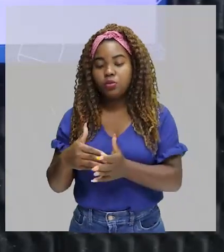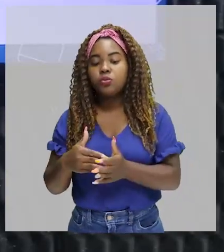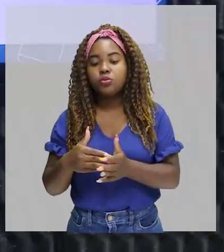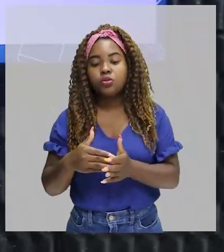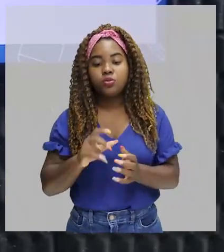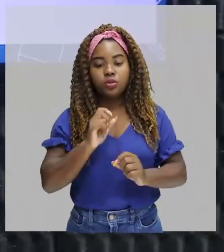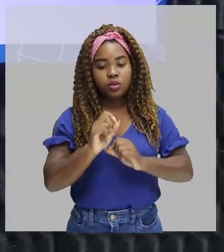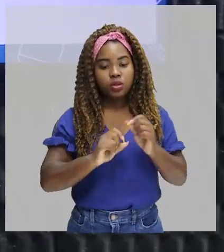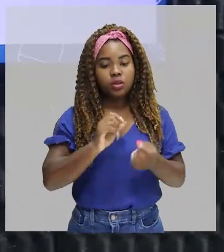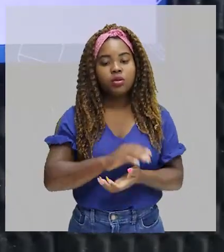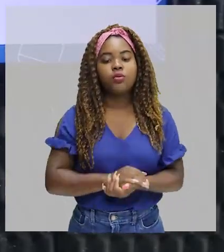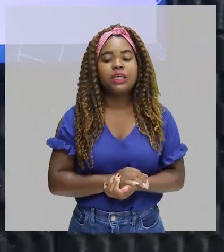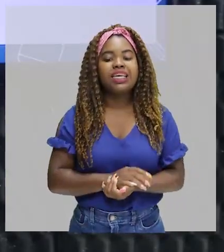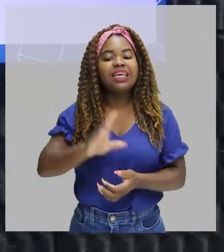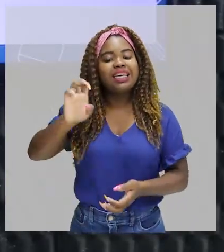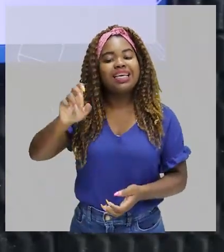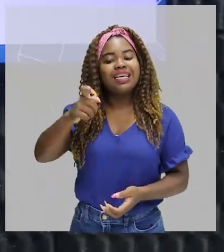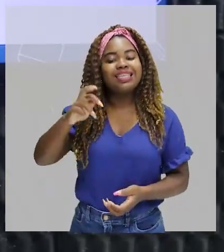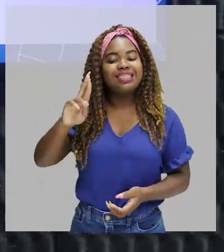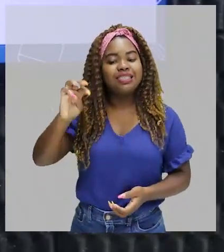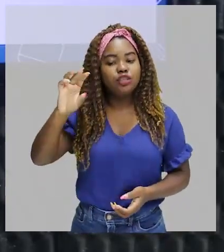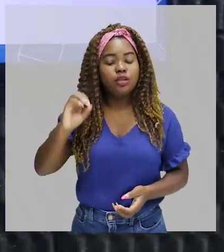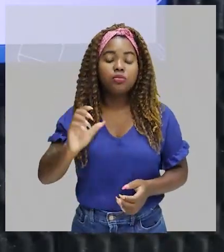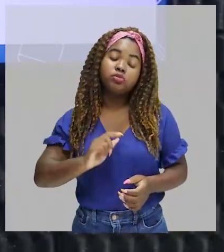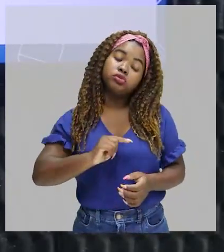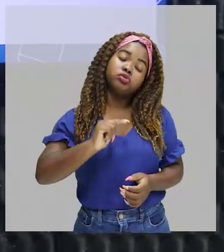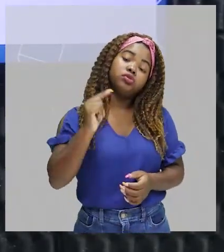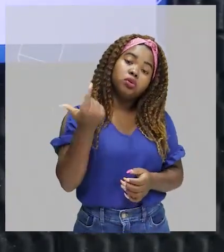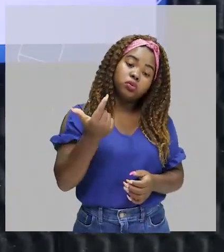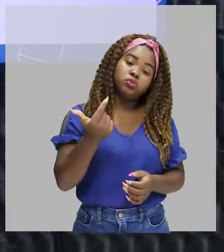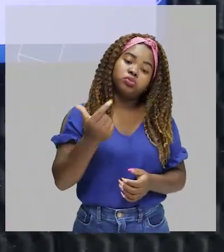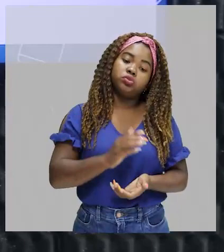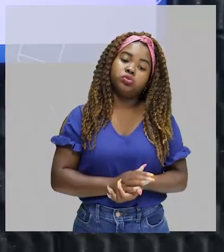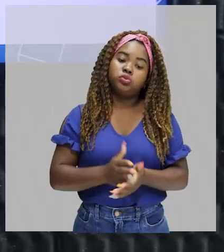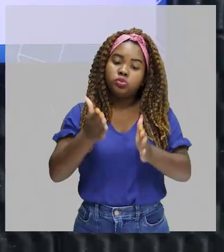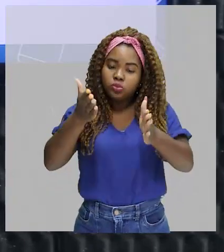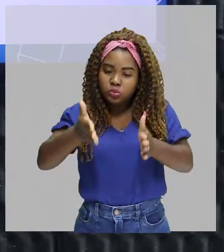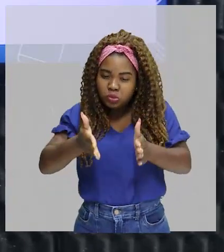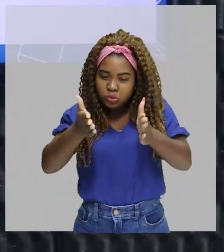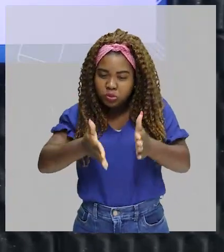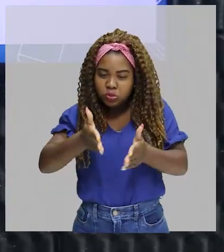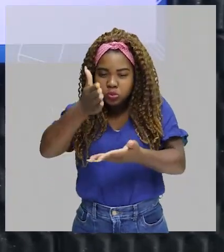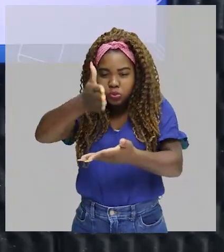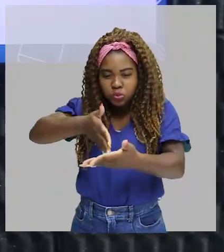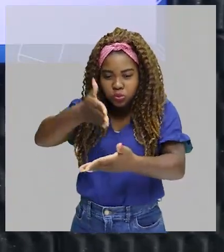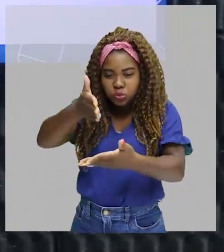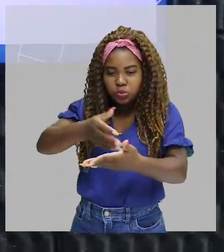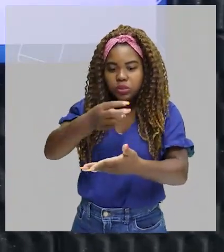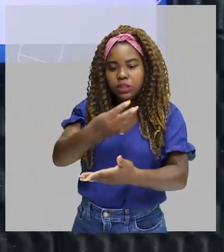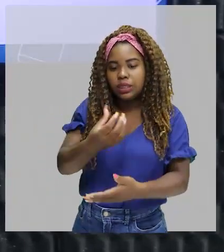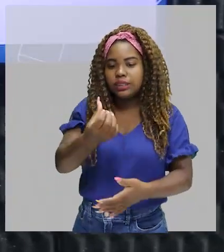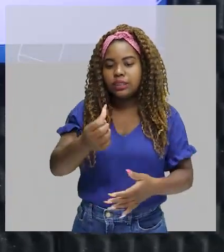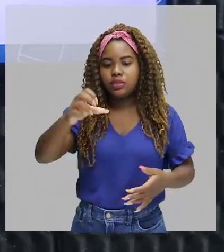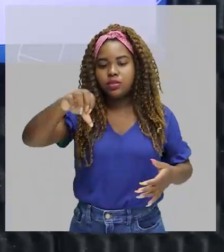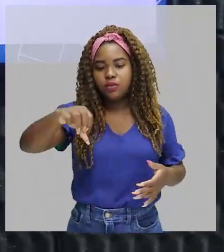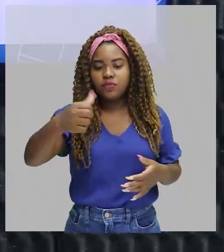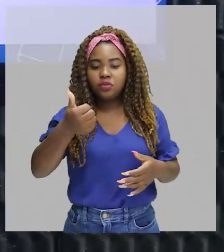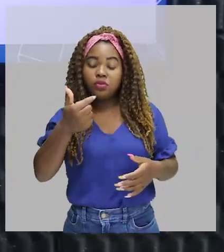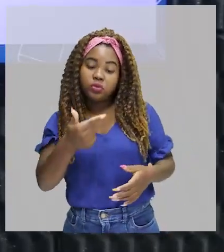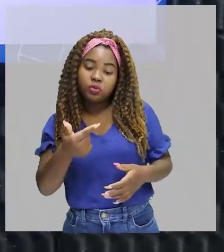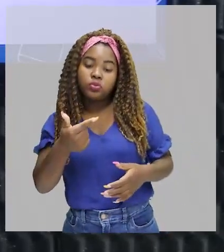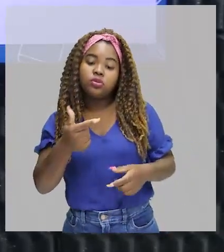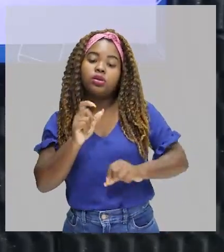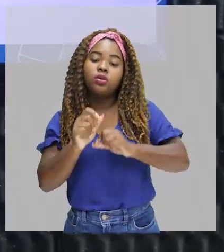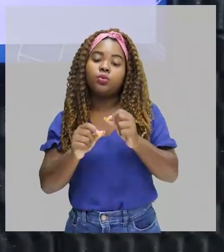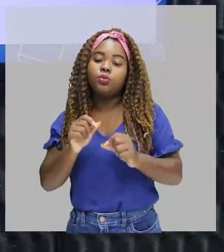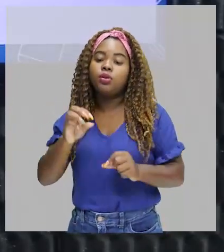De extremos. Os demais, esses agora, o 3, o 6, o 9 e o 12, eles são chamados,